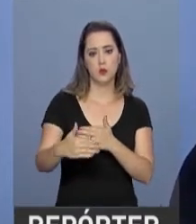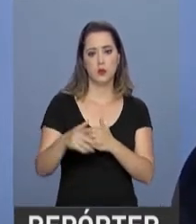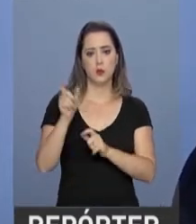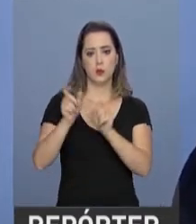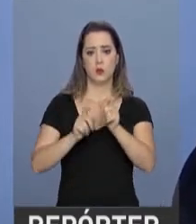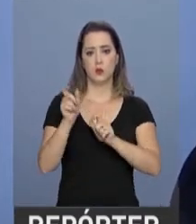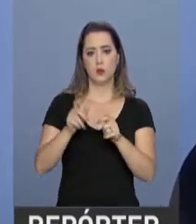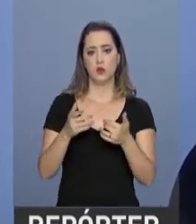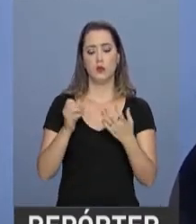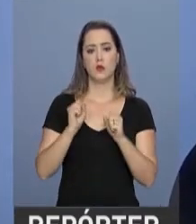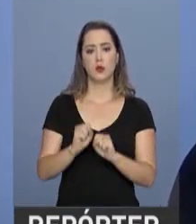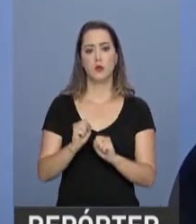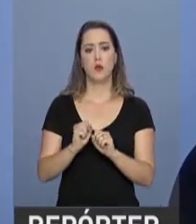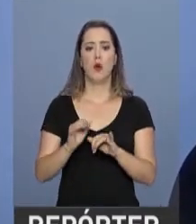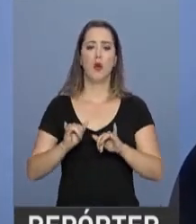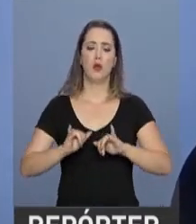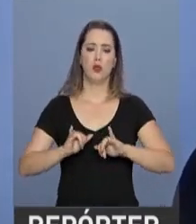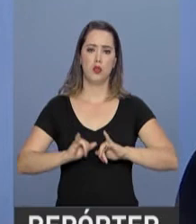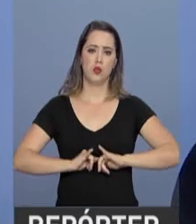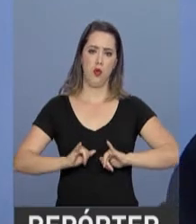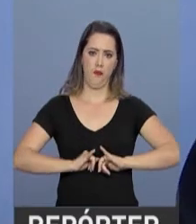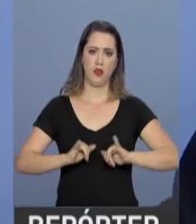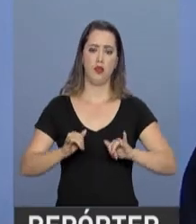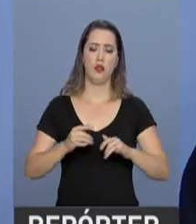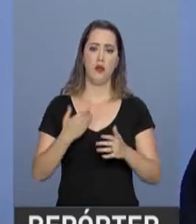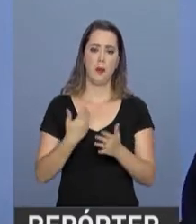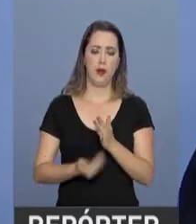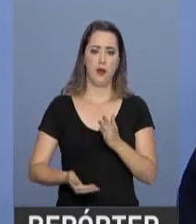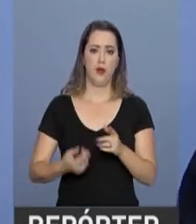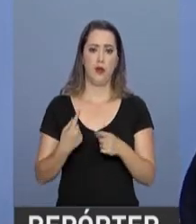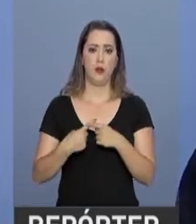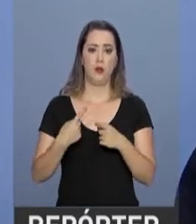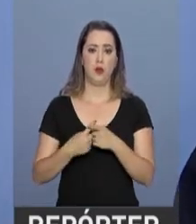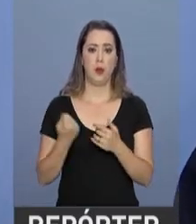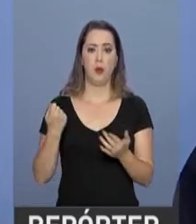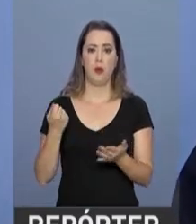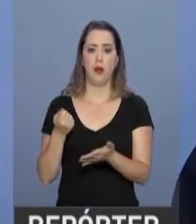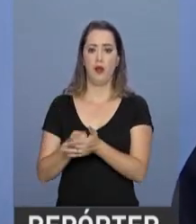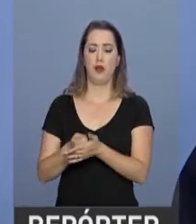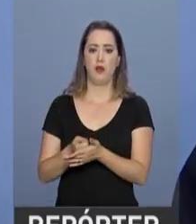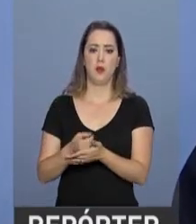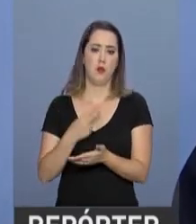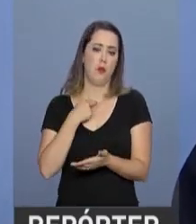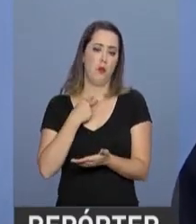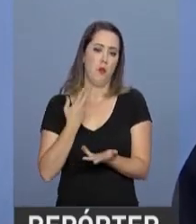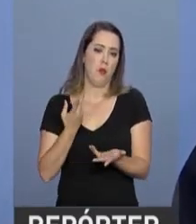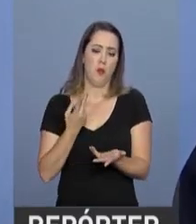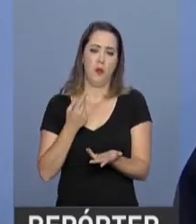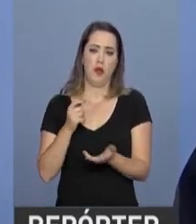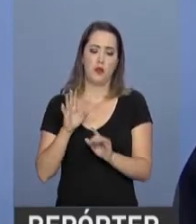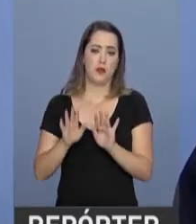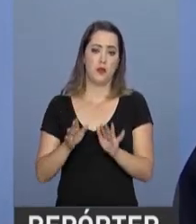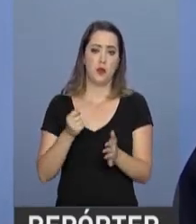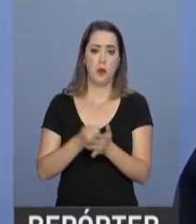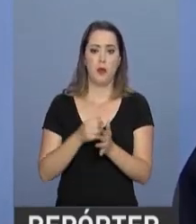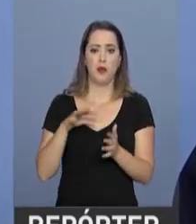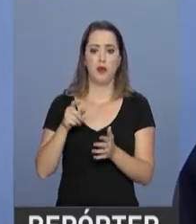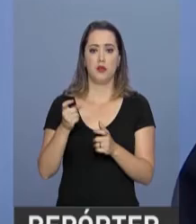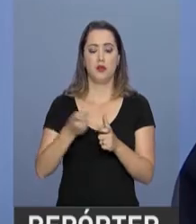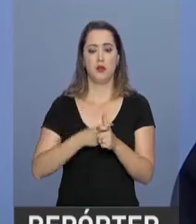credores poderão sofrer alguma perda assim porque a indenização como eu disse pode não ser suficiente para pagar todas as